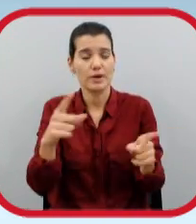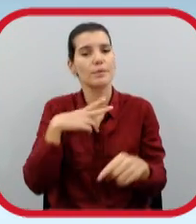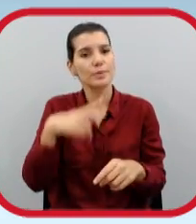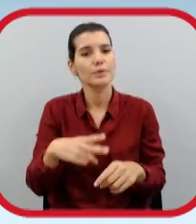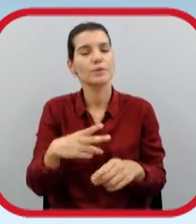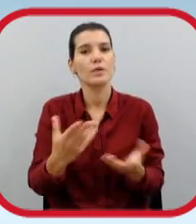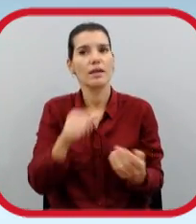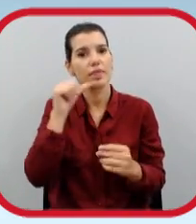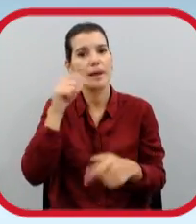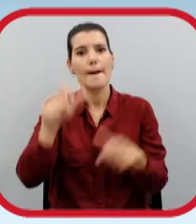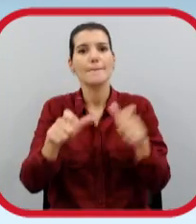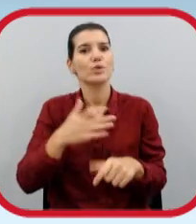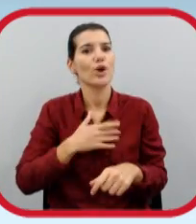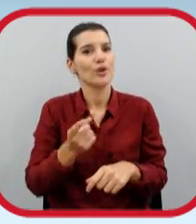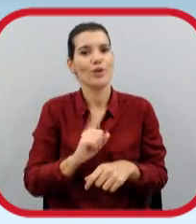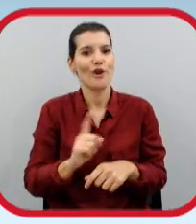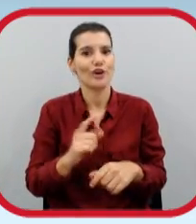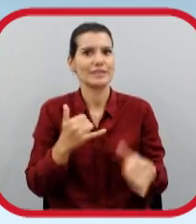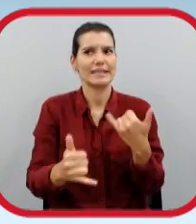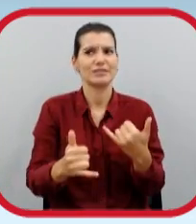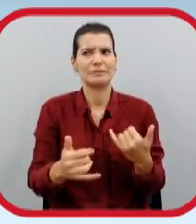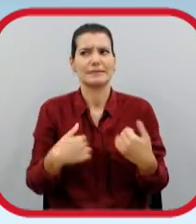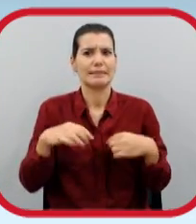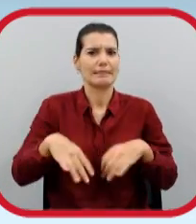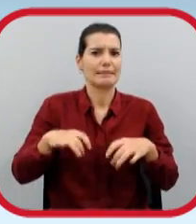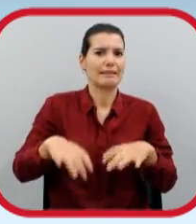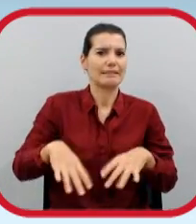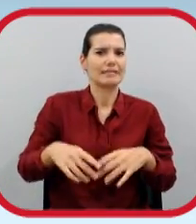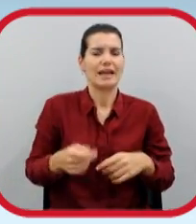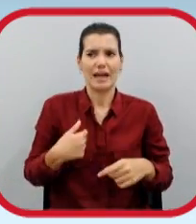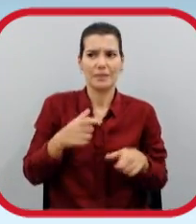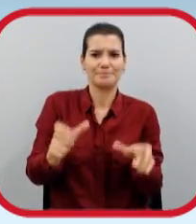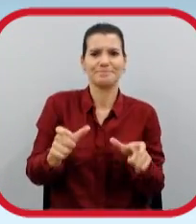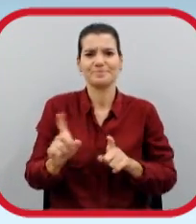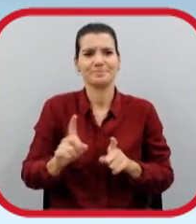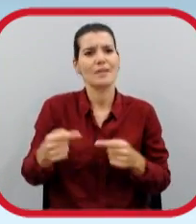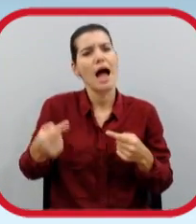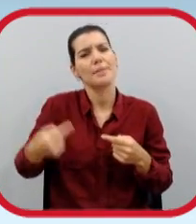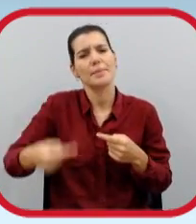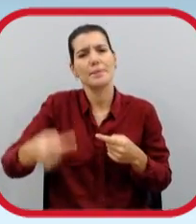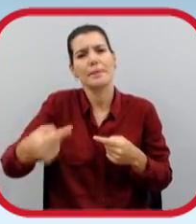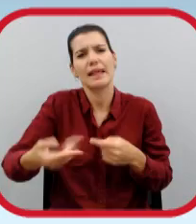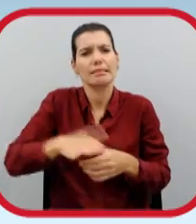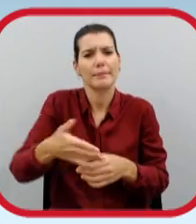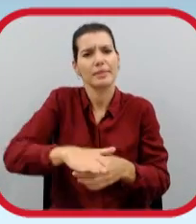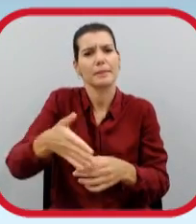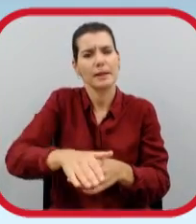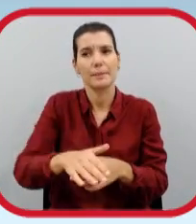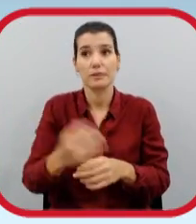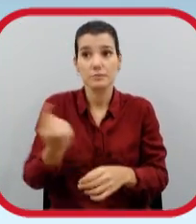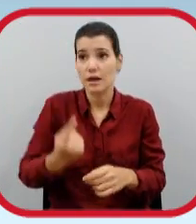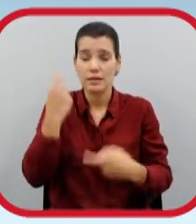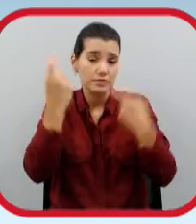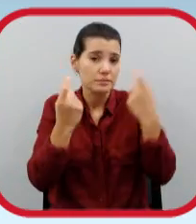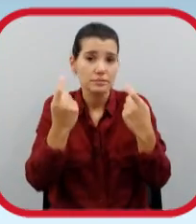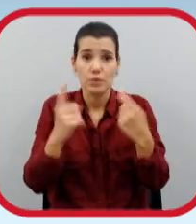etc. Portugal, não, eu penso que é um país em que já as pessoas não gostam de lidar com o risco, não gostam de gerir o risco, gostam de gerir o dia-a-dia,